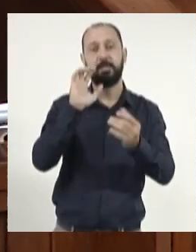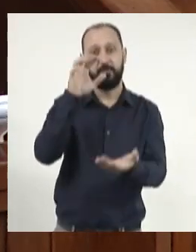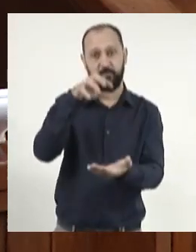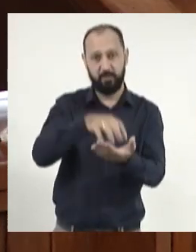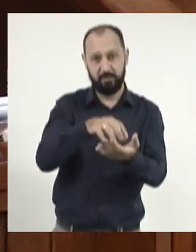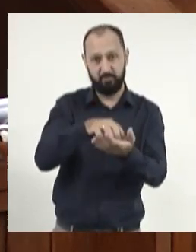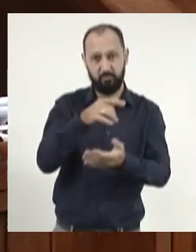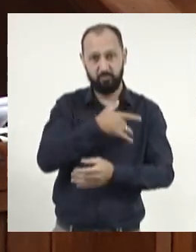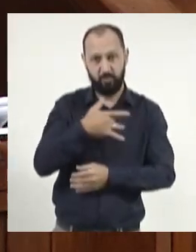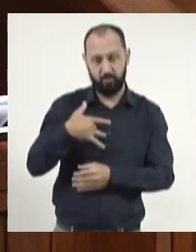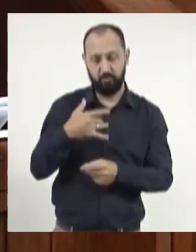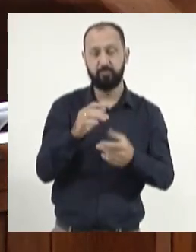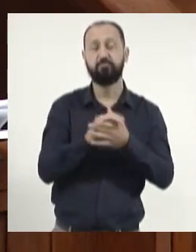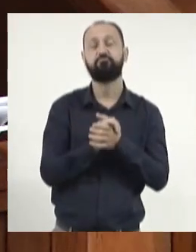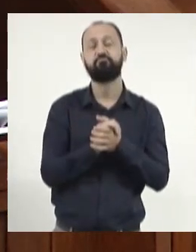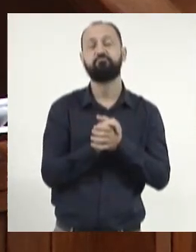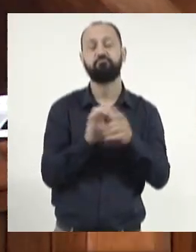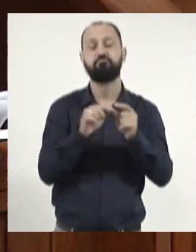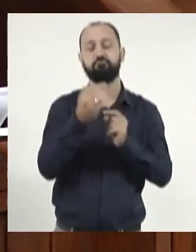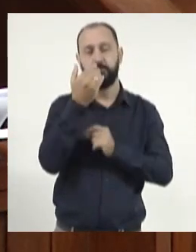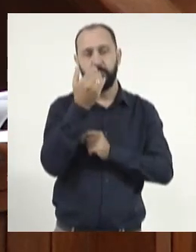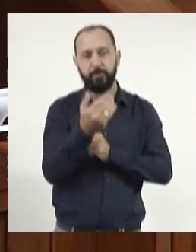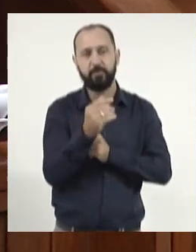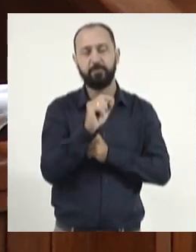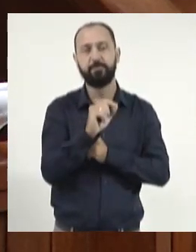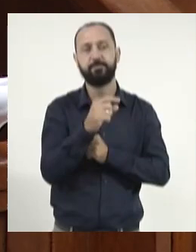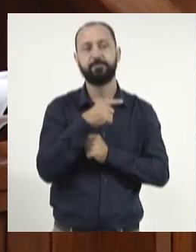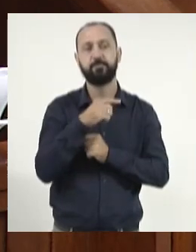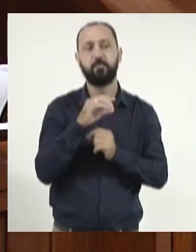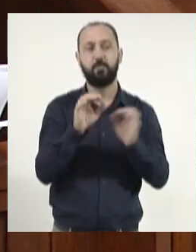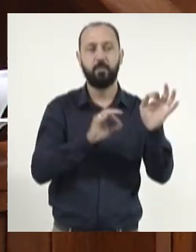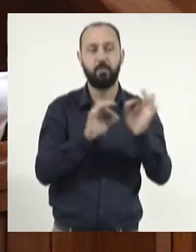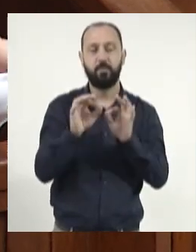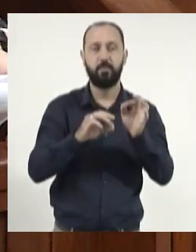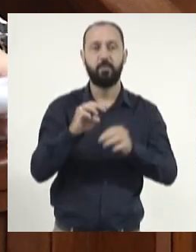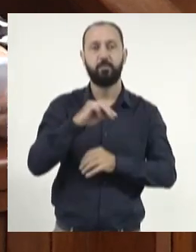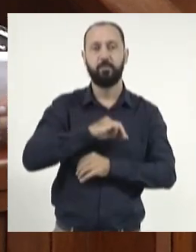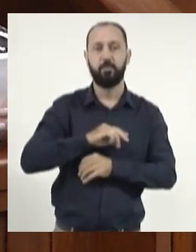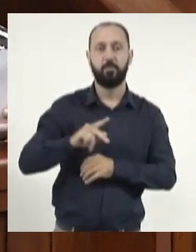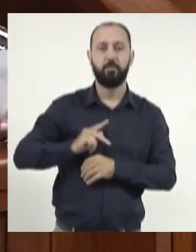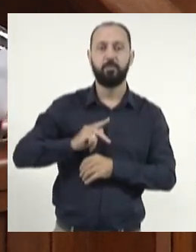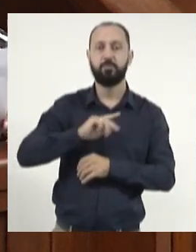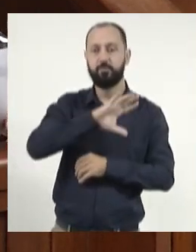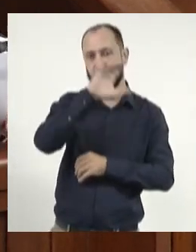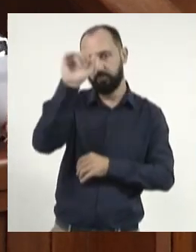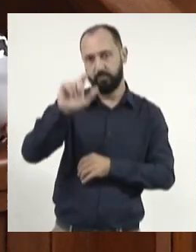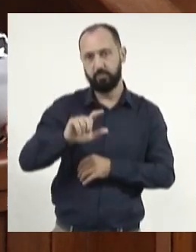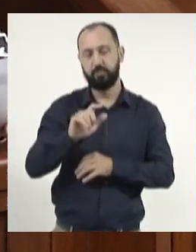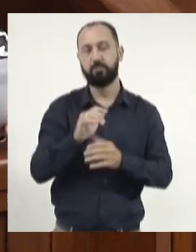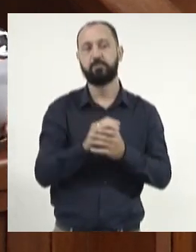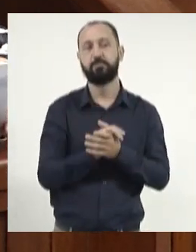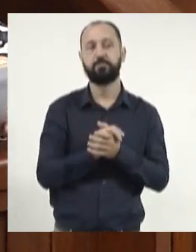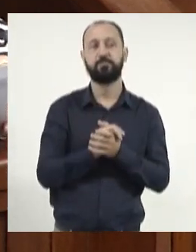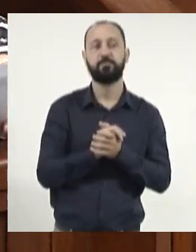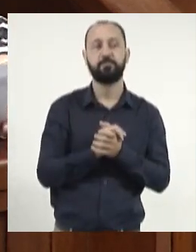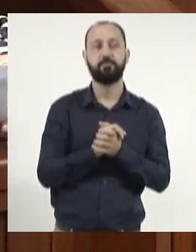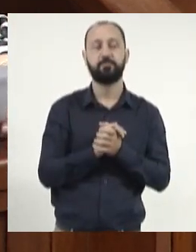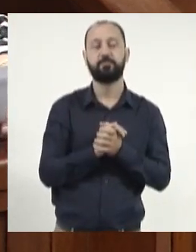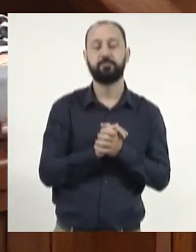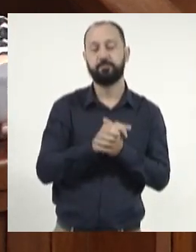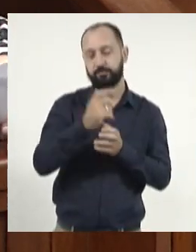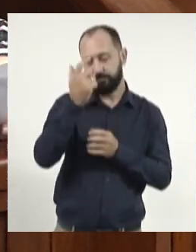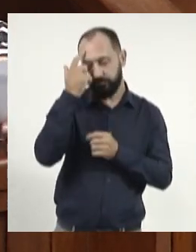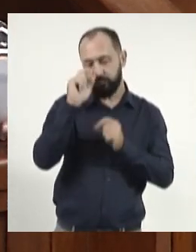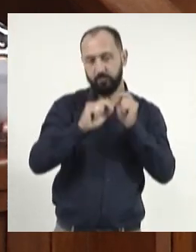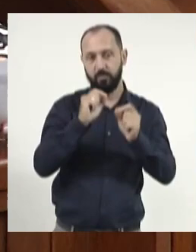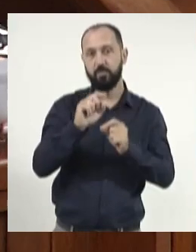FunSaúde, e também um requerimento direcionado ao Ministério Público do Estado de Mato Grosso do Sul.